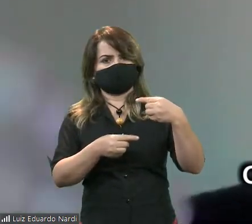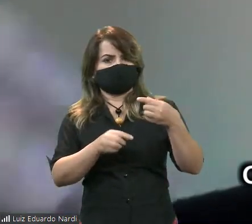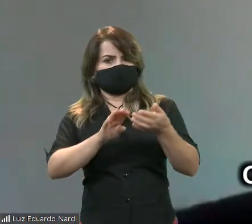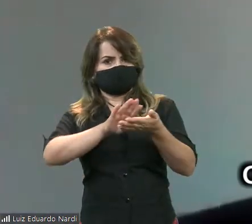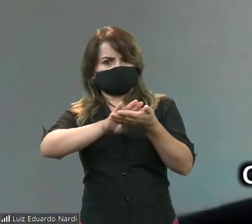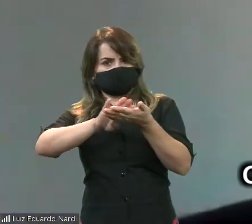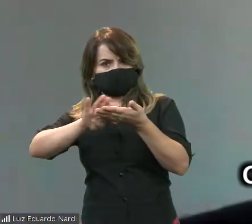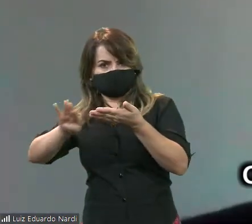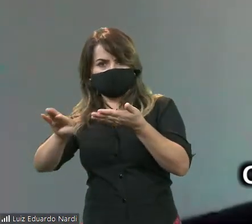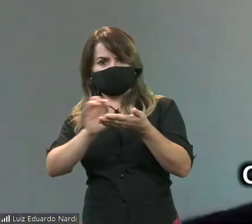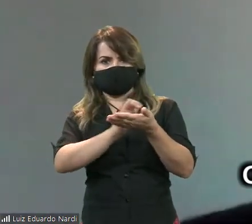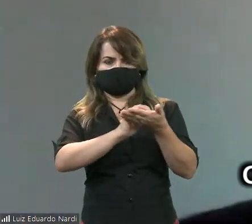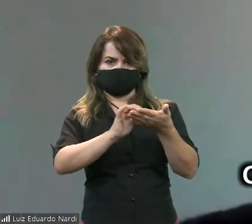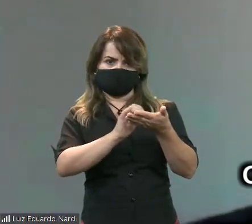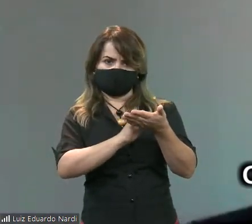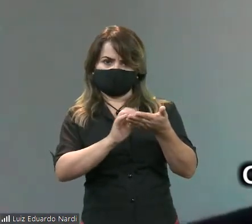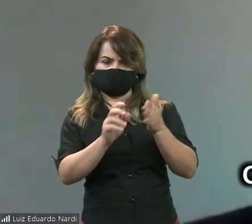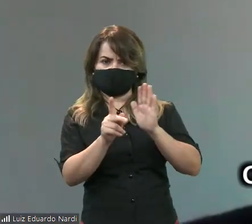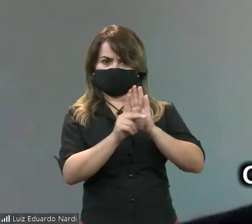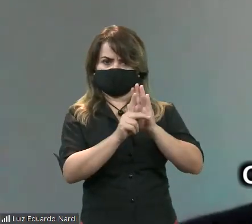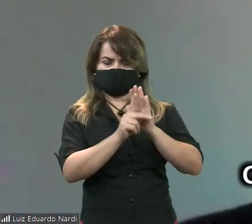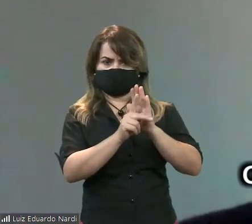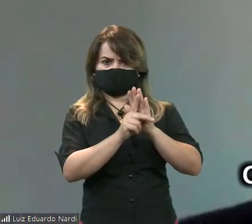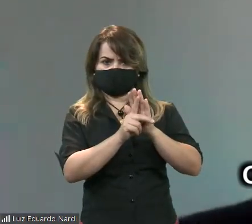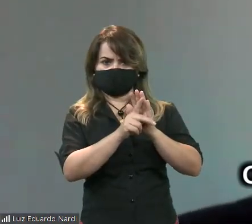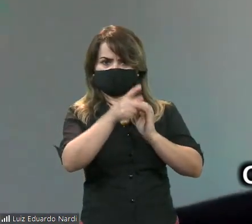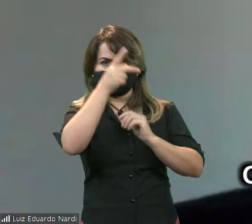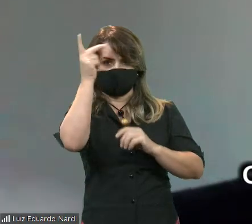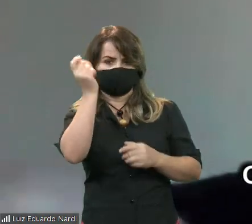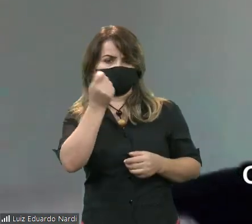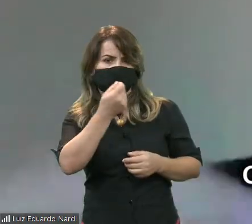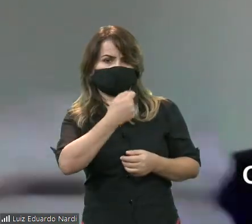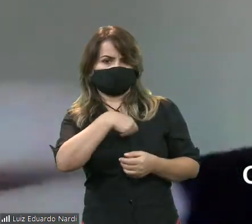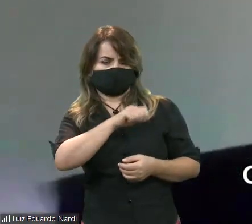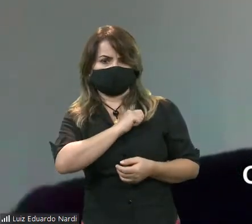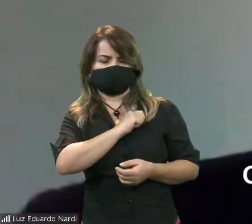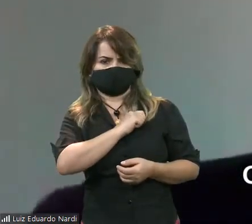secretarias específicas os seus fiscais.